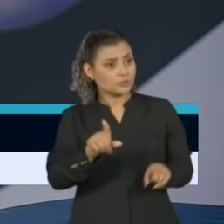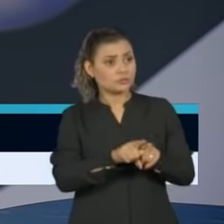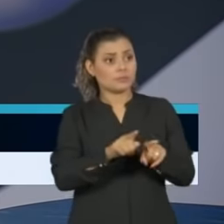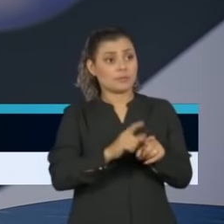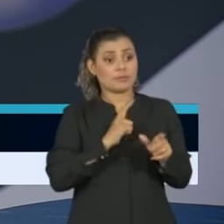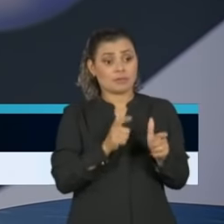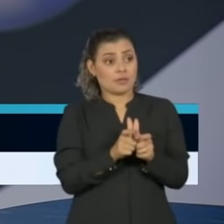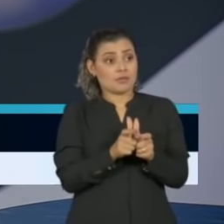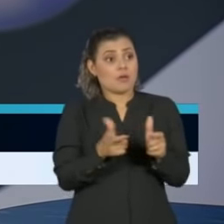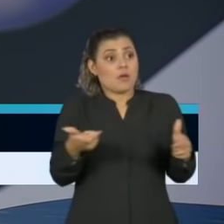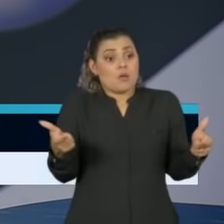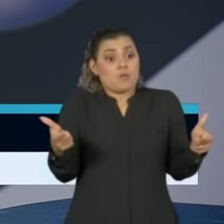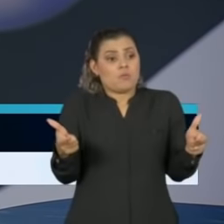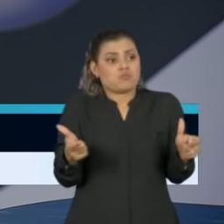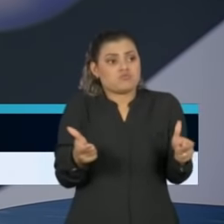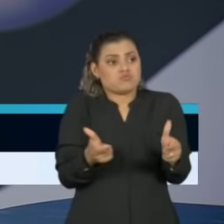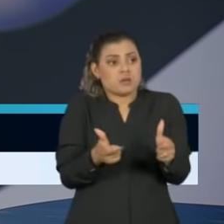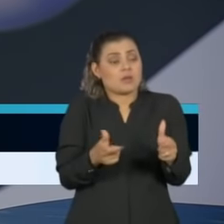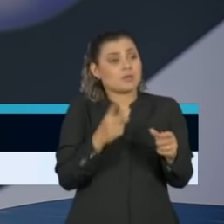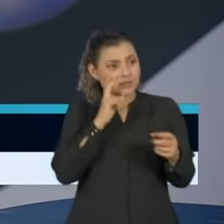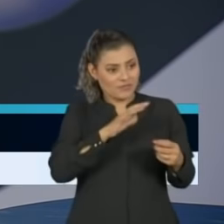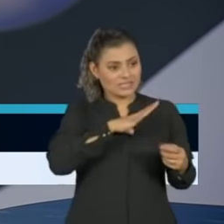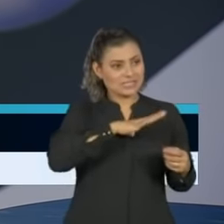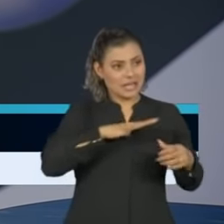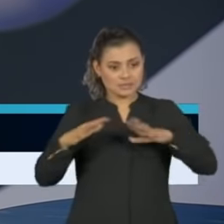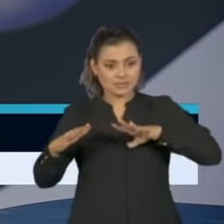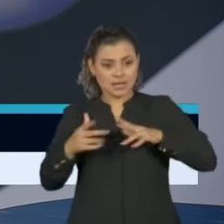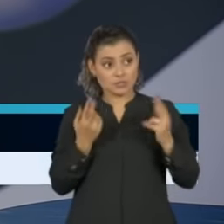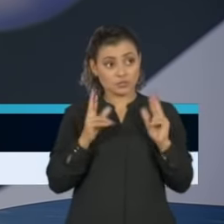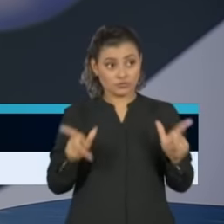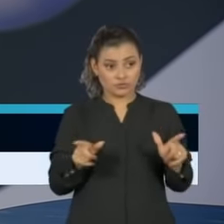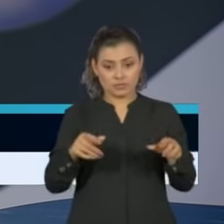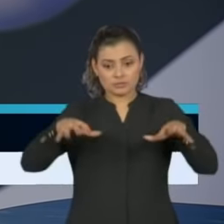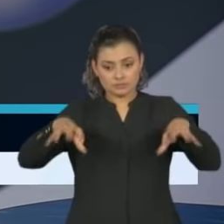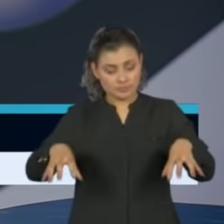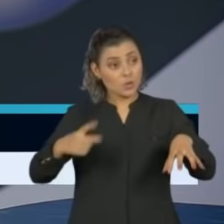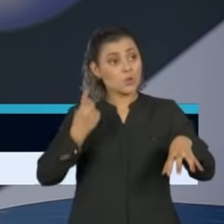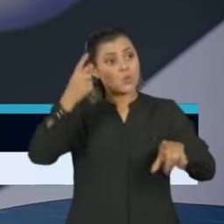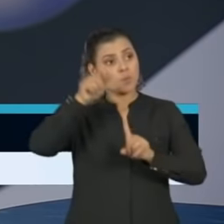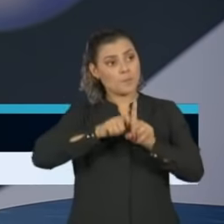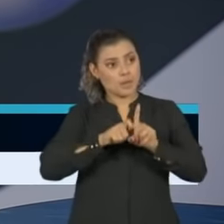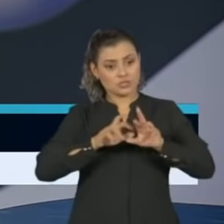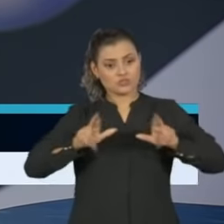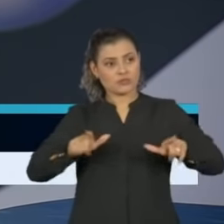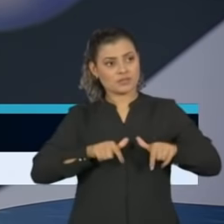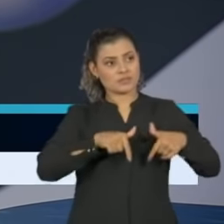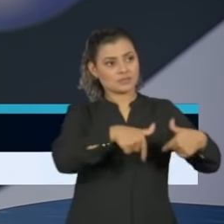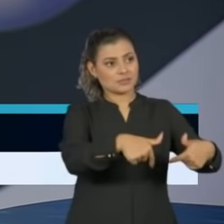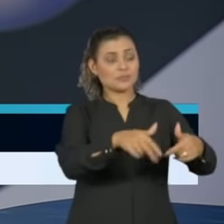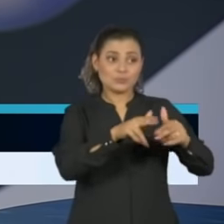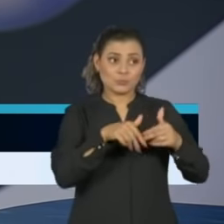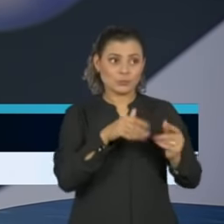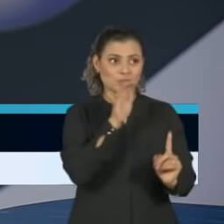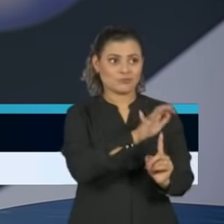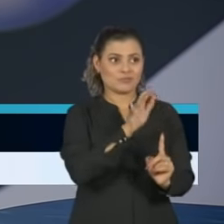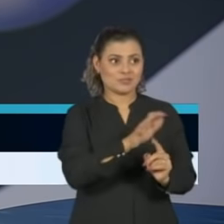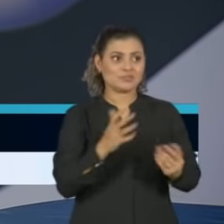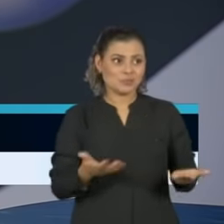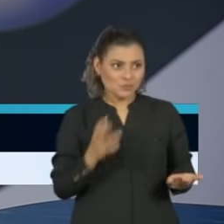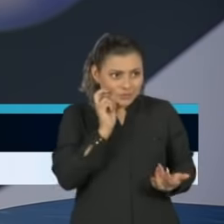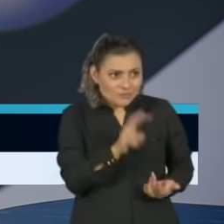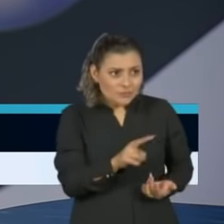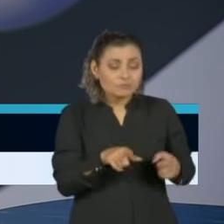mais achatada. A diferença entre Bergamo e Lodi foi quase de um mês de implementar essas medidas que a gente está vendo o governador tomar